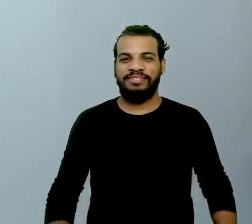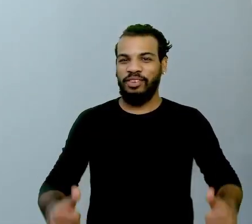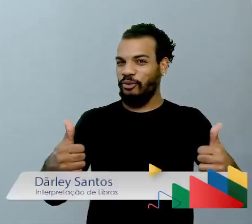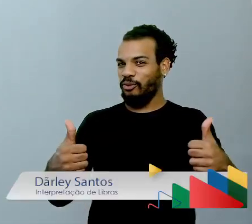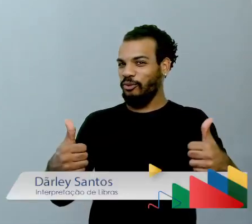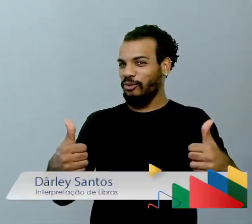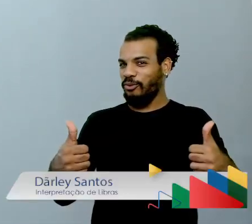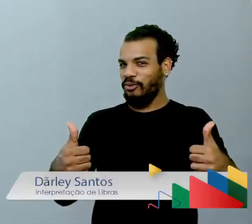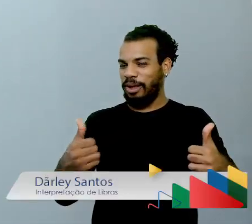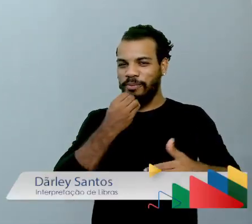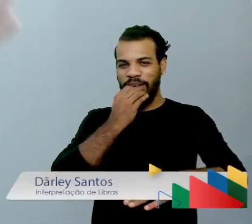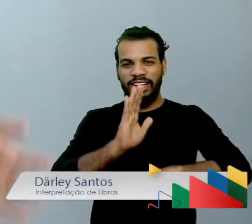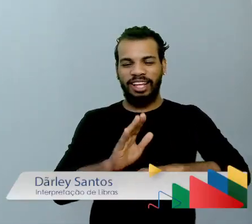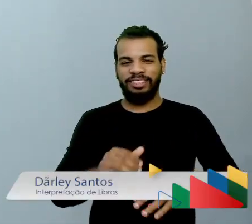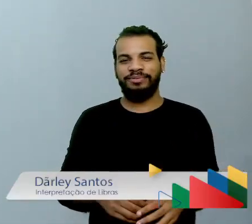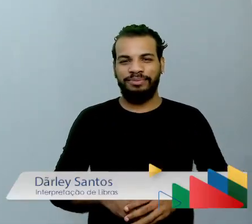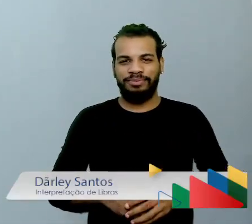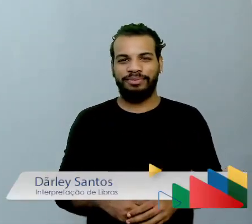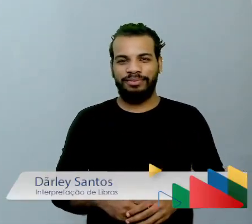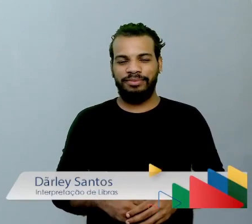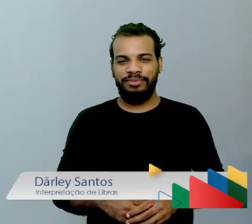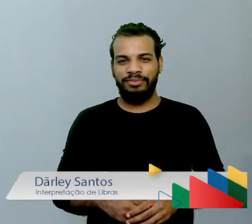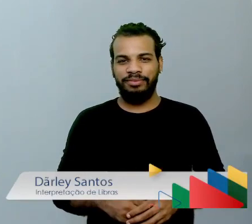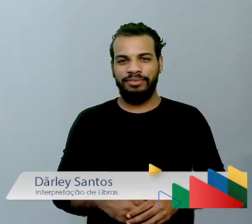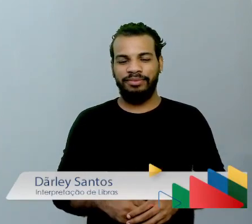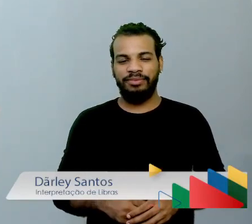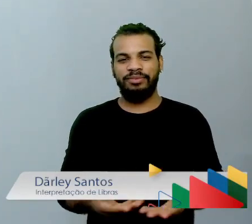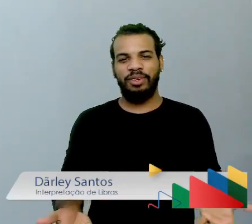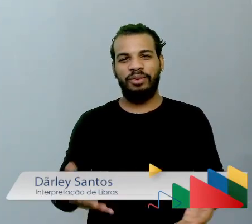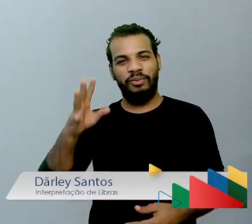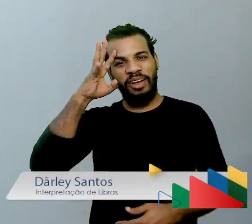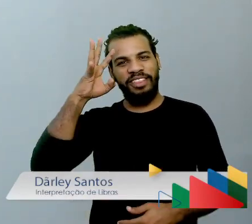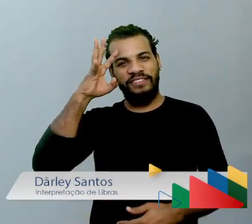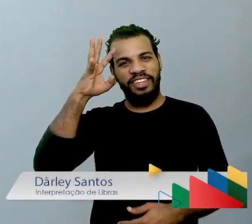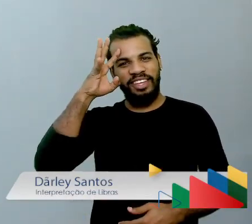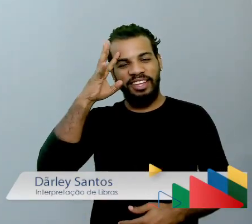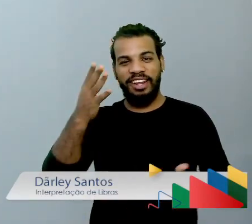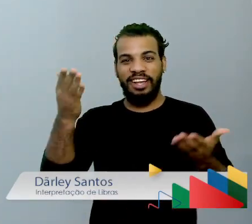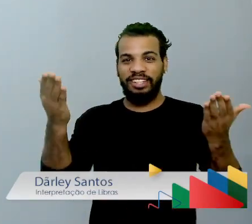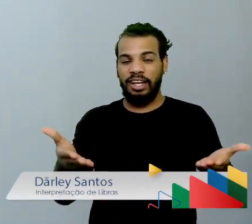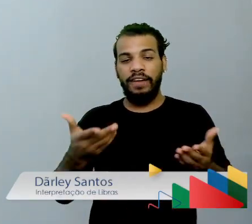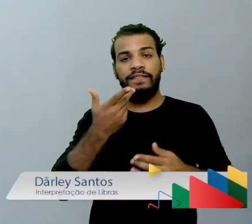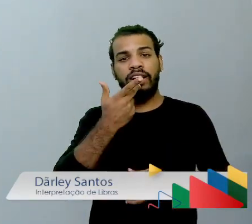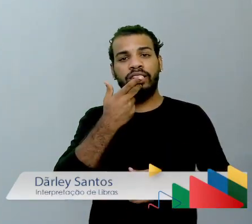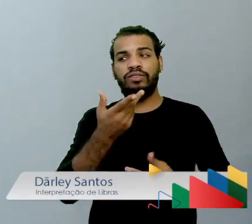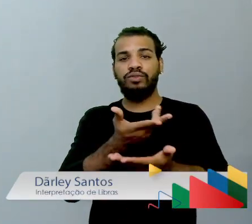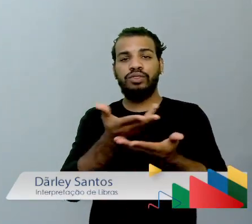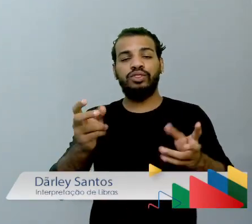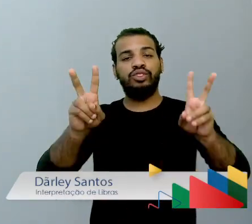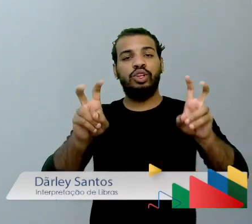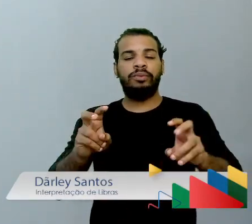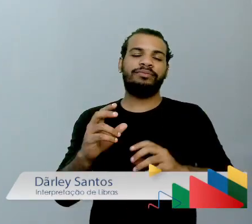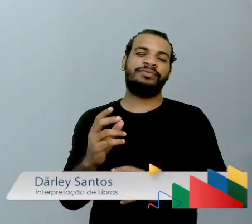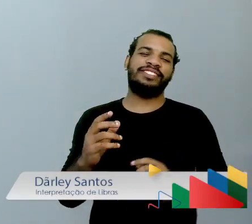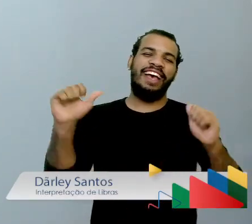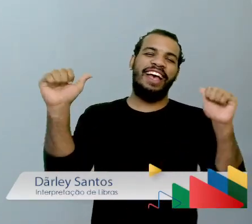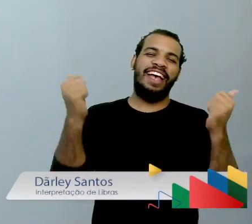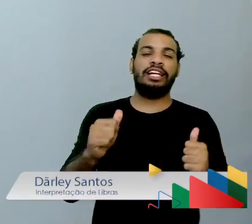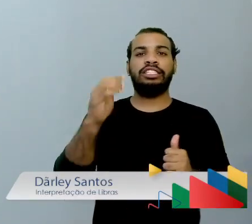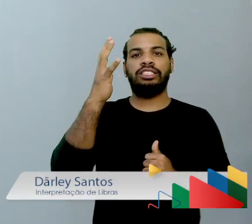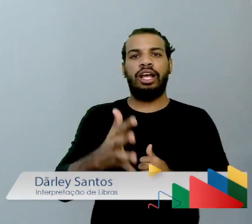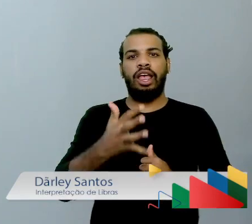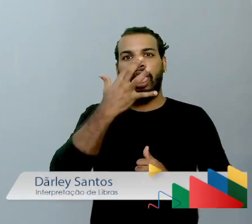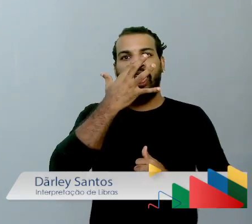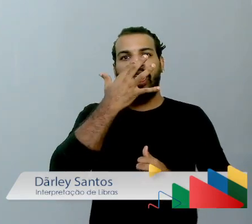Oi, gente, boa tarde. Estamos aqui em plena quarta-feira de cinzas para falar para você um pouco mais sobre arte. Eu sei que você já viu aula de